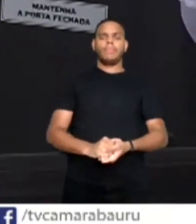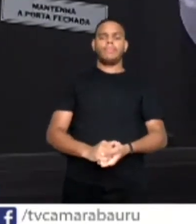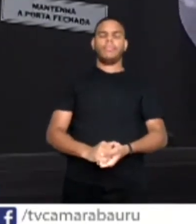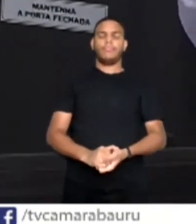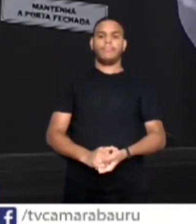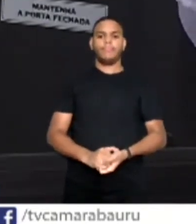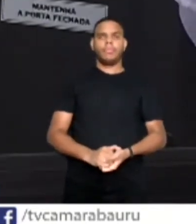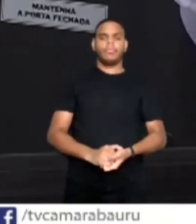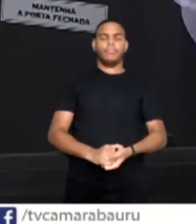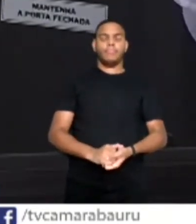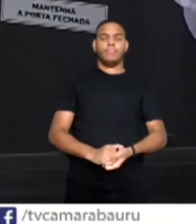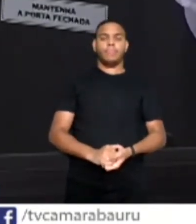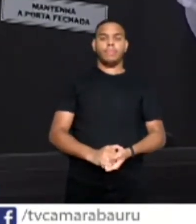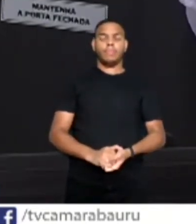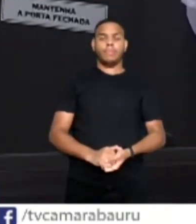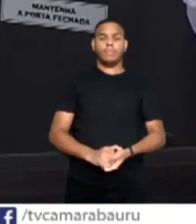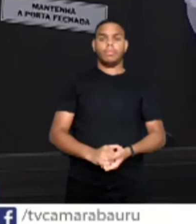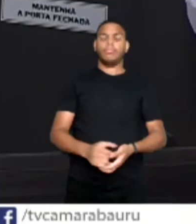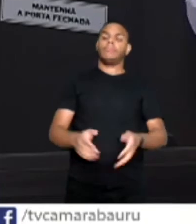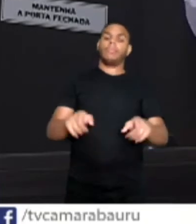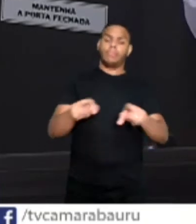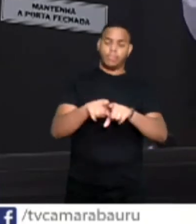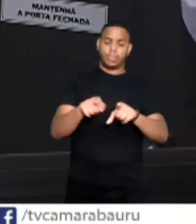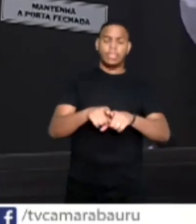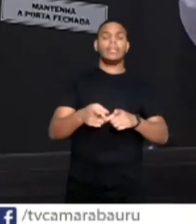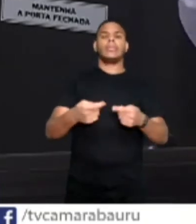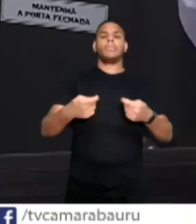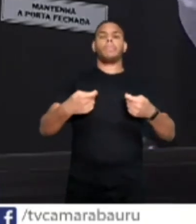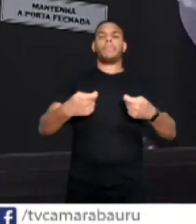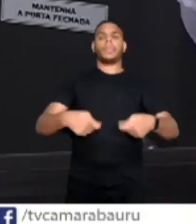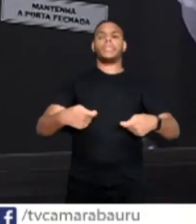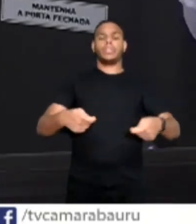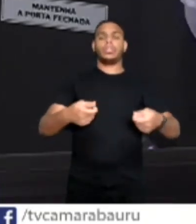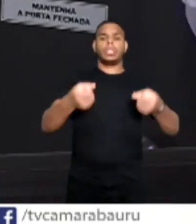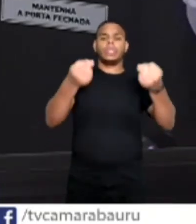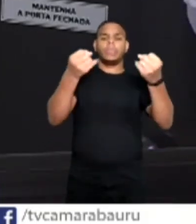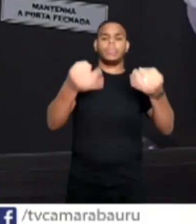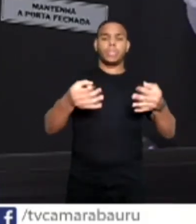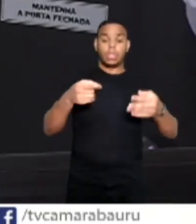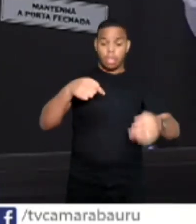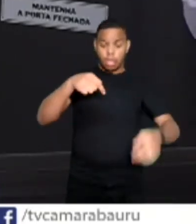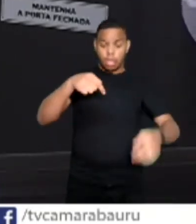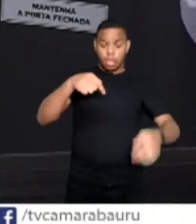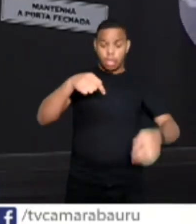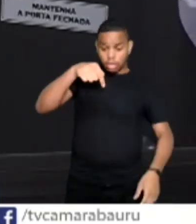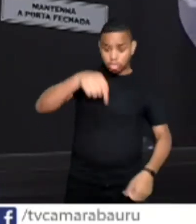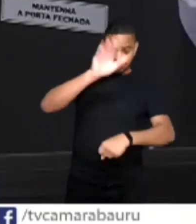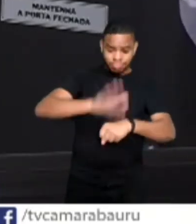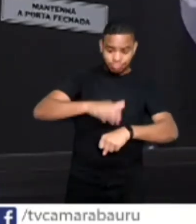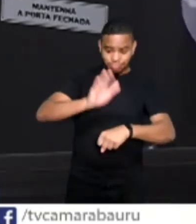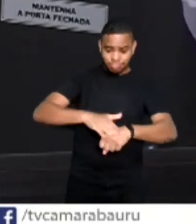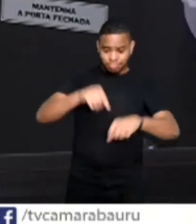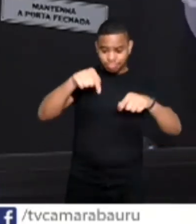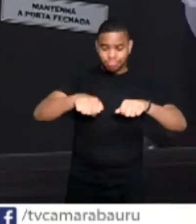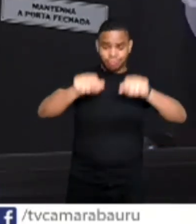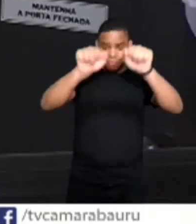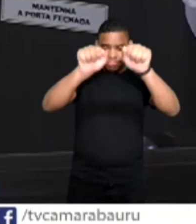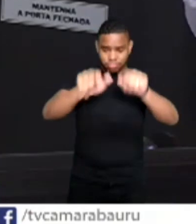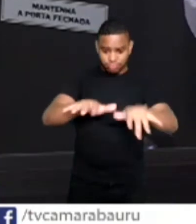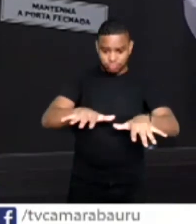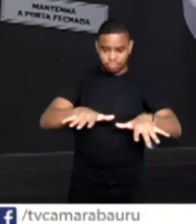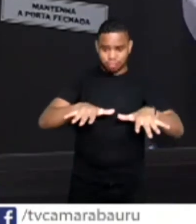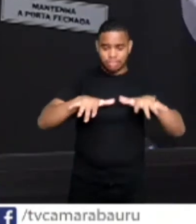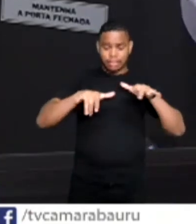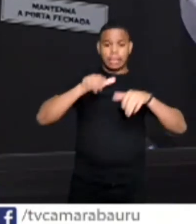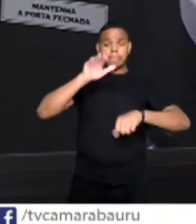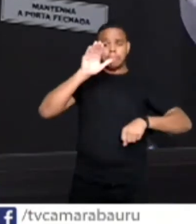É preciso dizer que é esse parlamento do qual fazemos parte, que é um dos mais